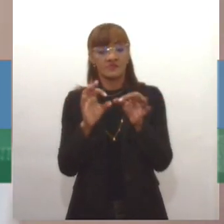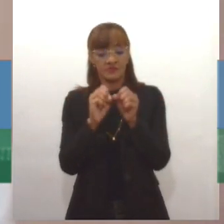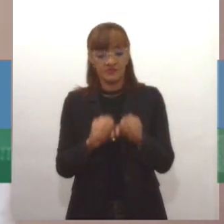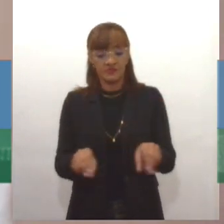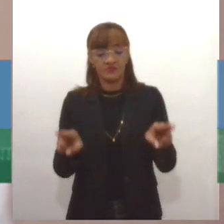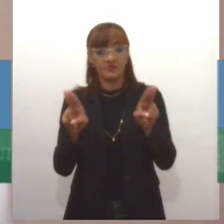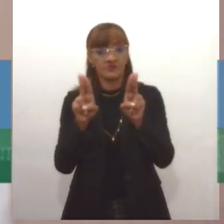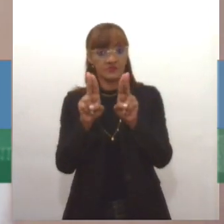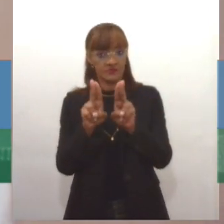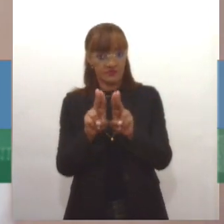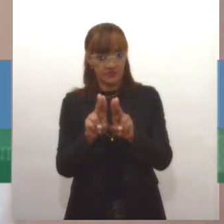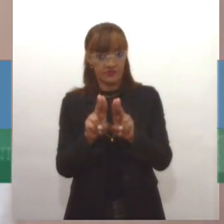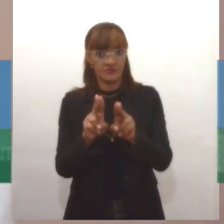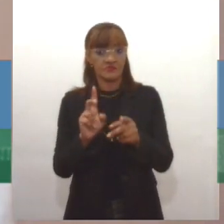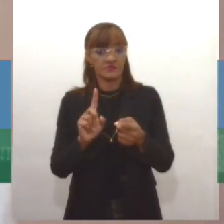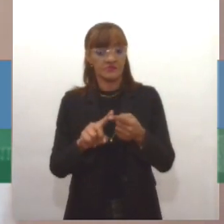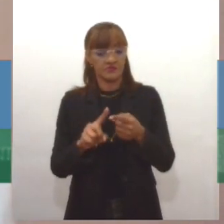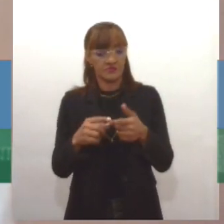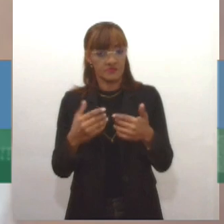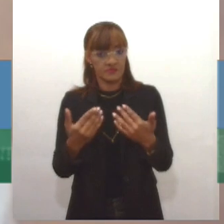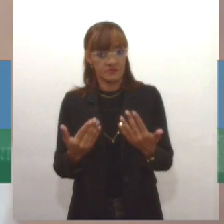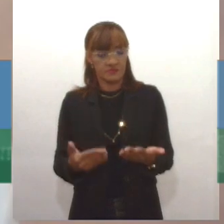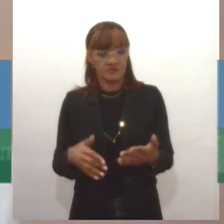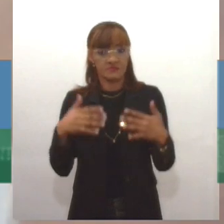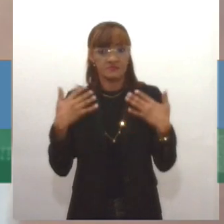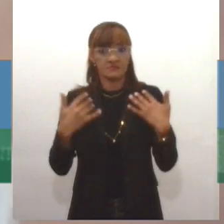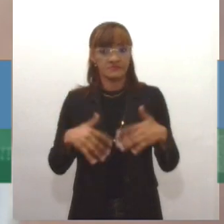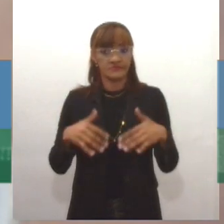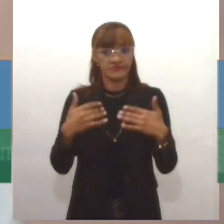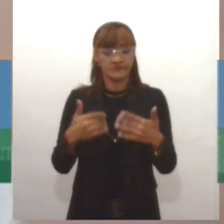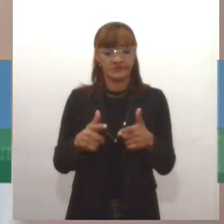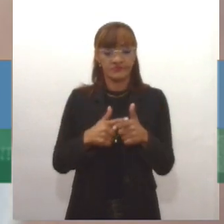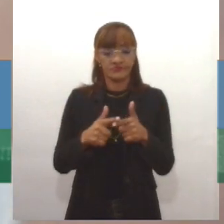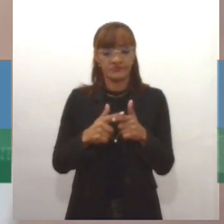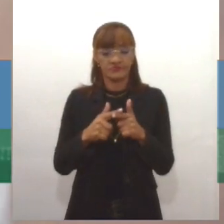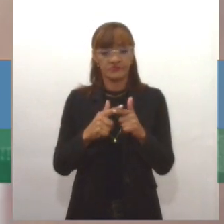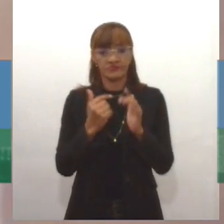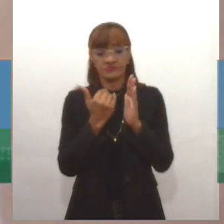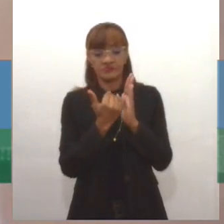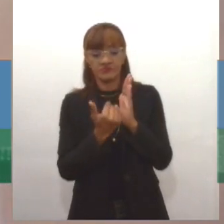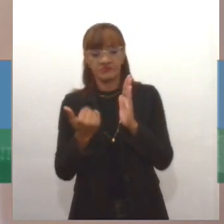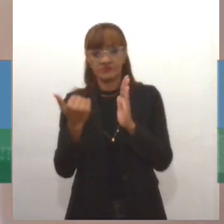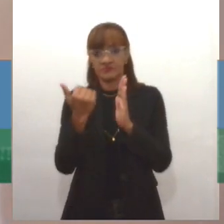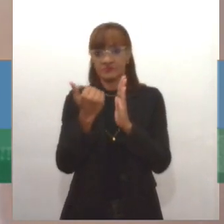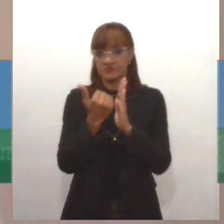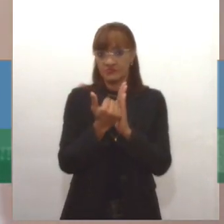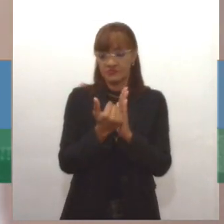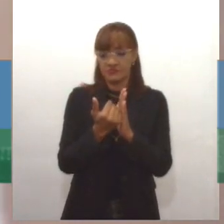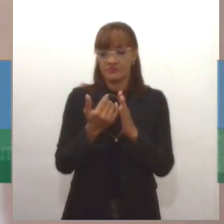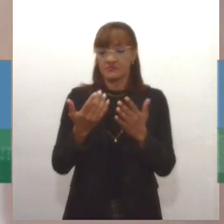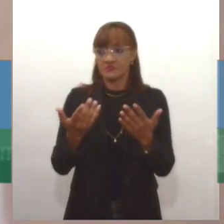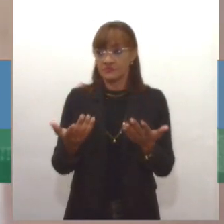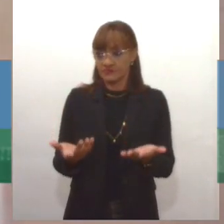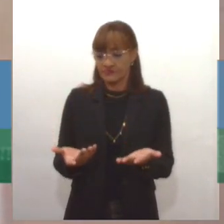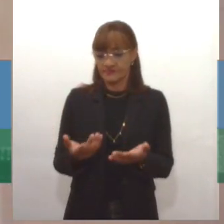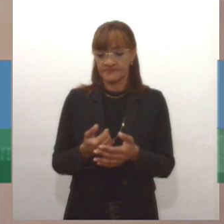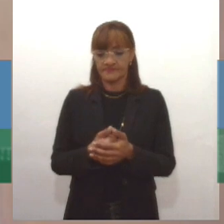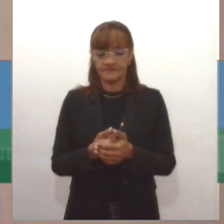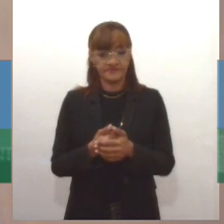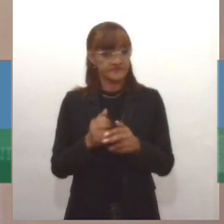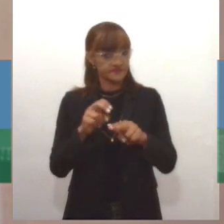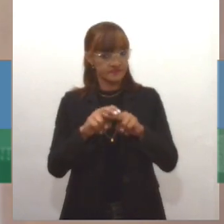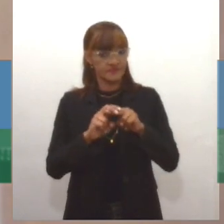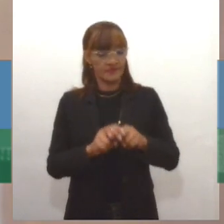se tornou decrescente, nas despesas pessoal, que ficaram sob controle. E esse controle do